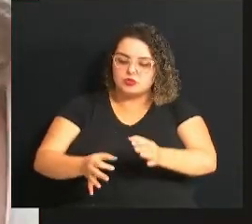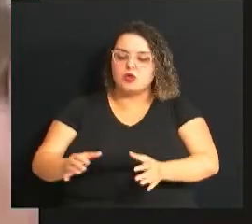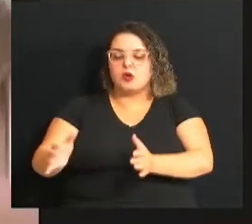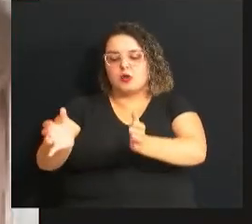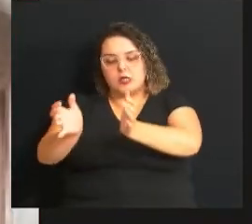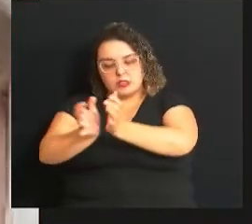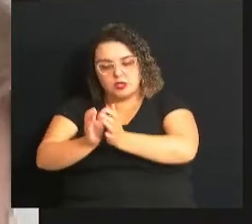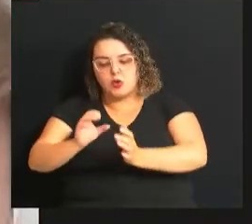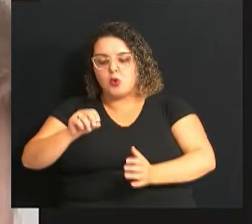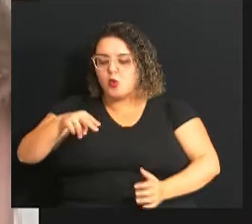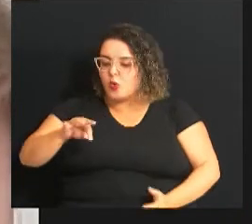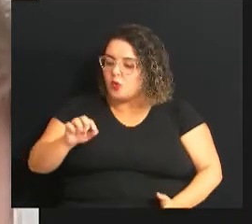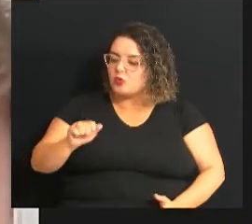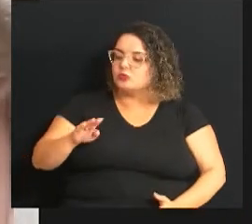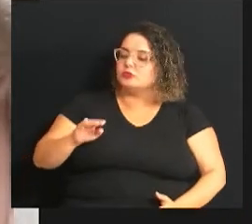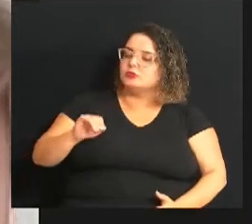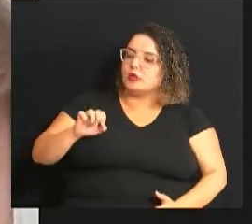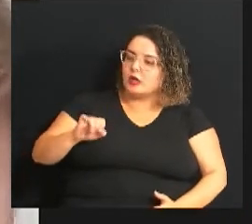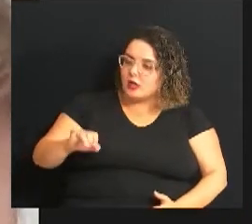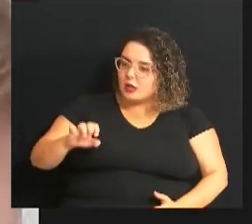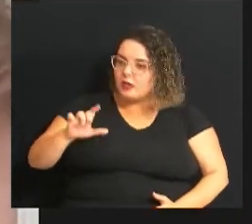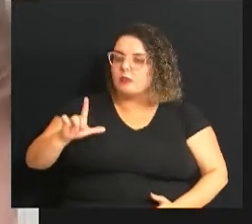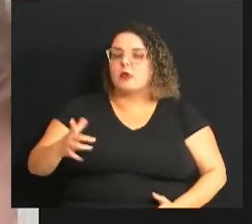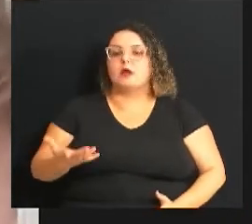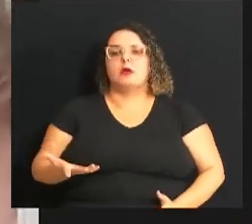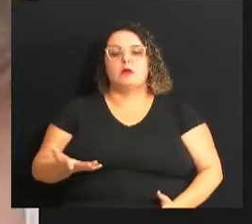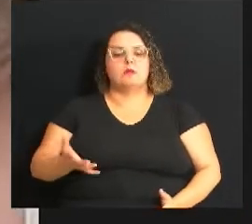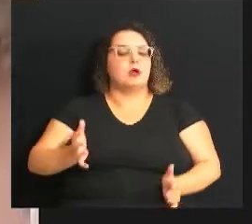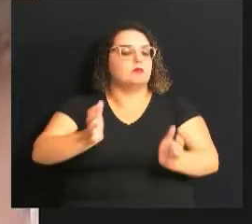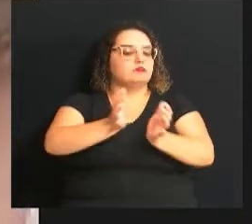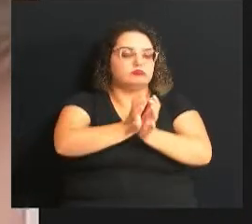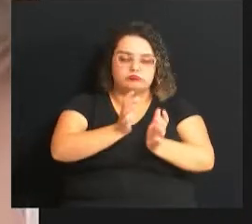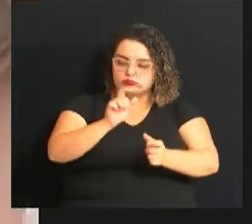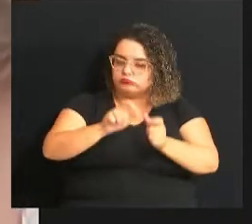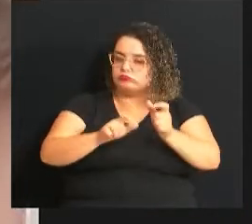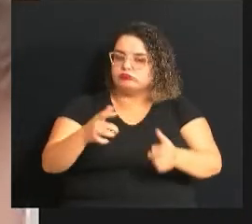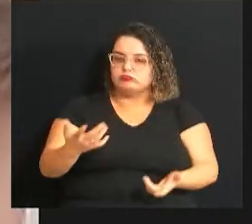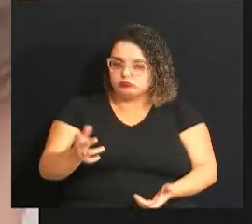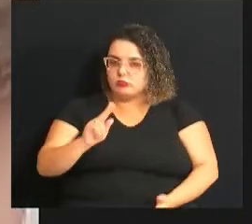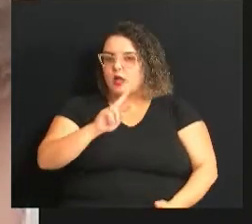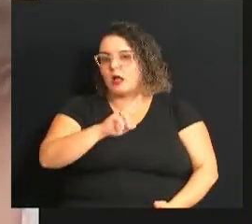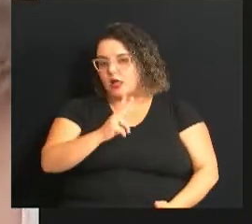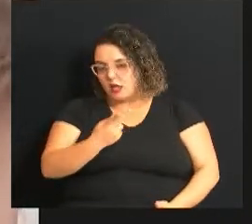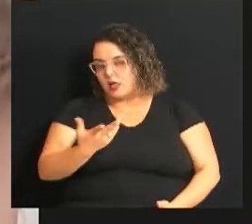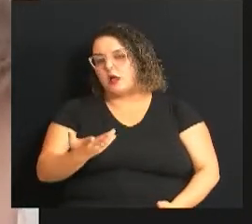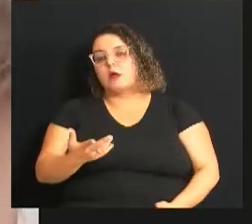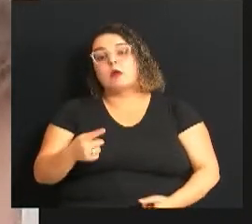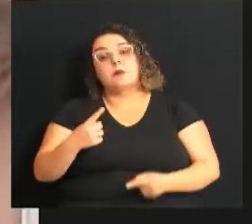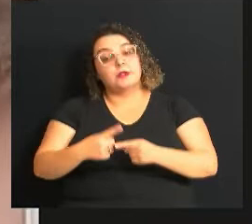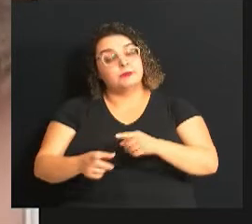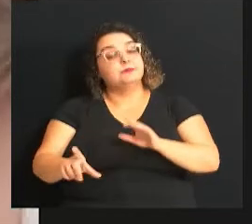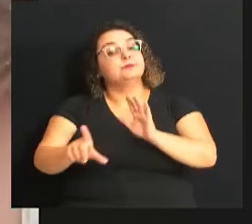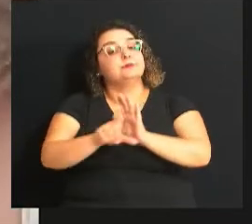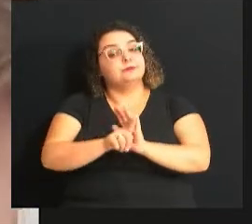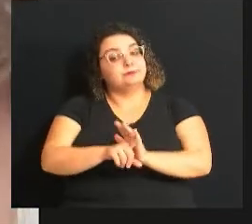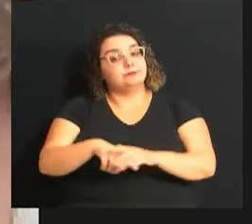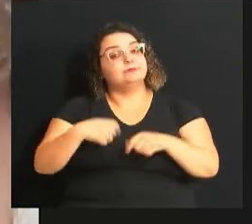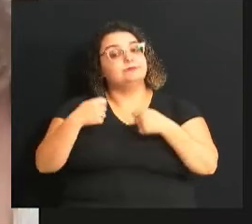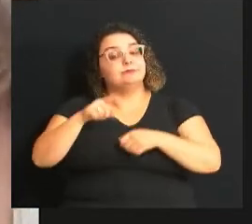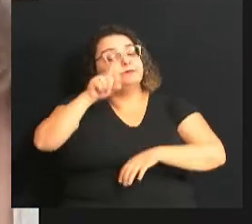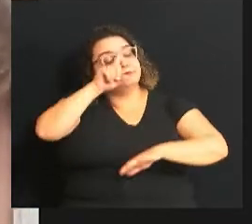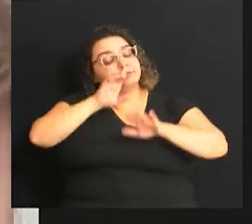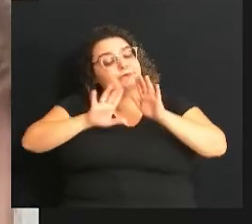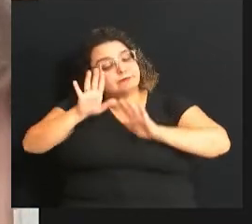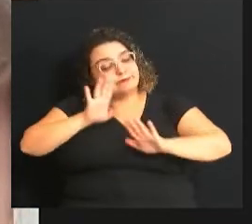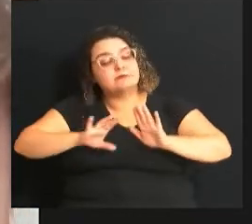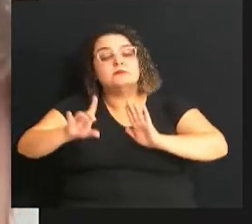de quem técnica, de setor de pessoal, porque realmente a legislação brasileira ela tem muito cuidado em relação ao direito